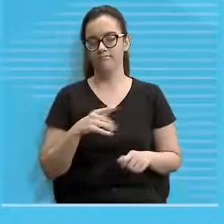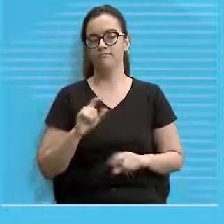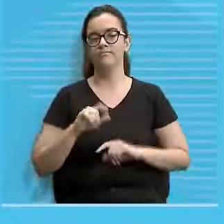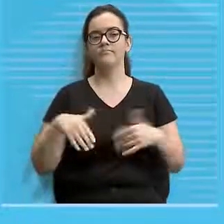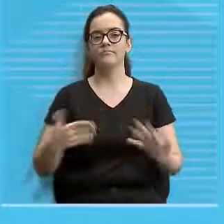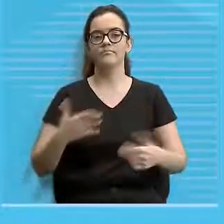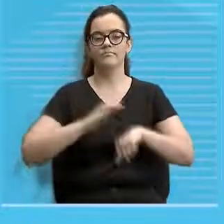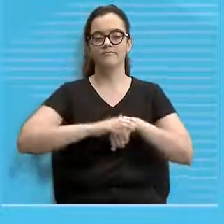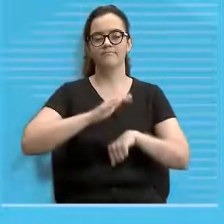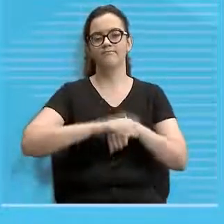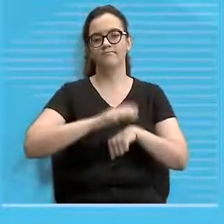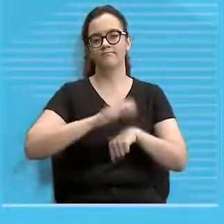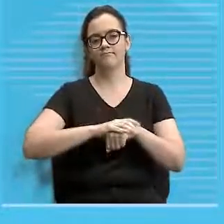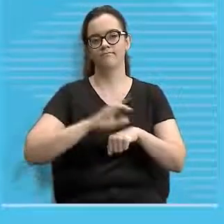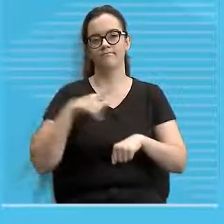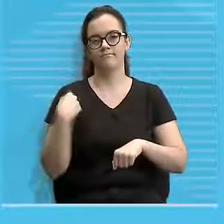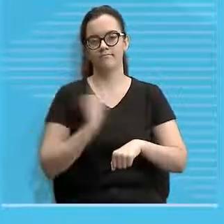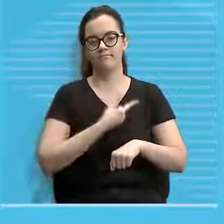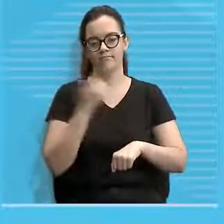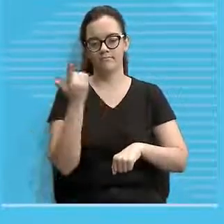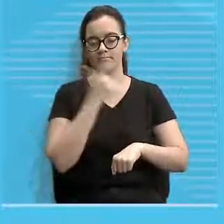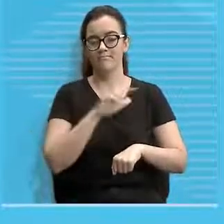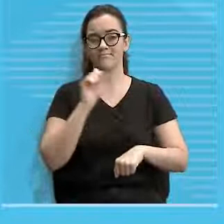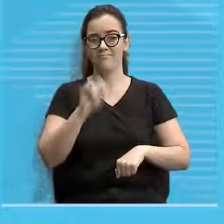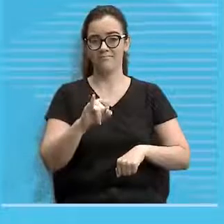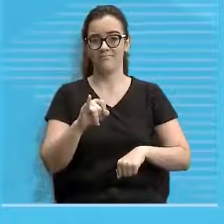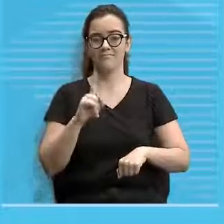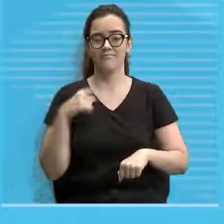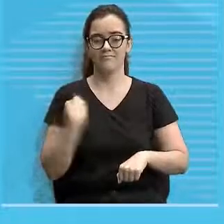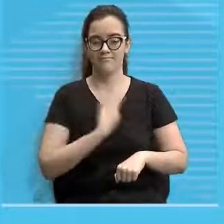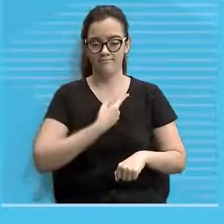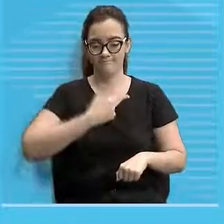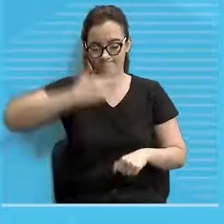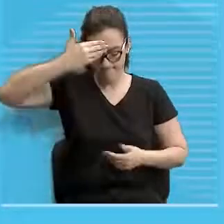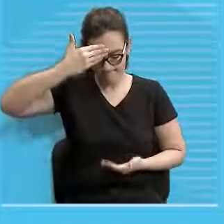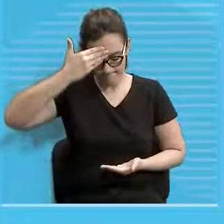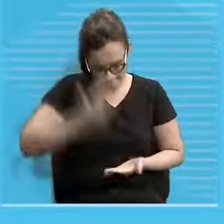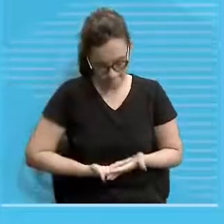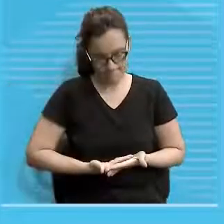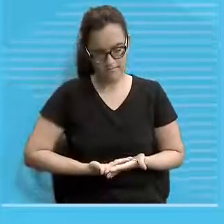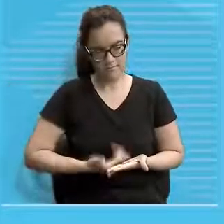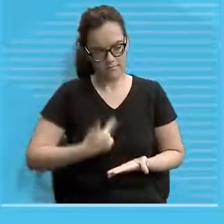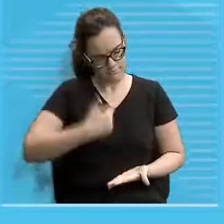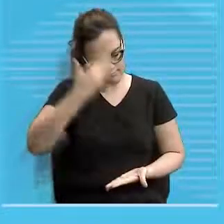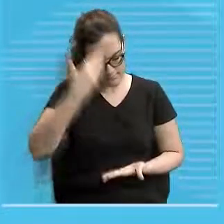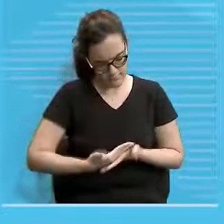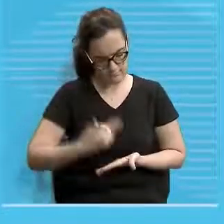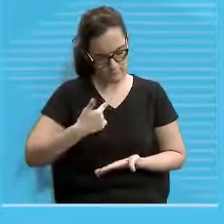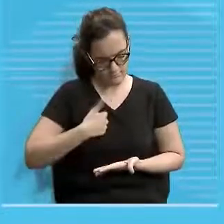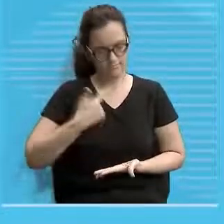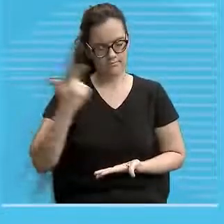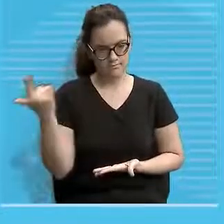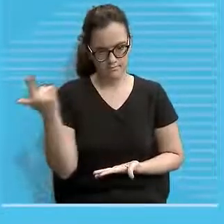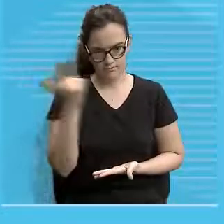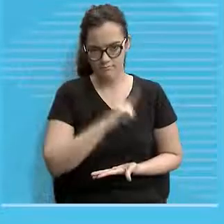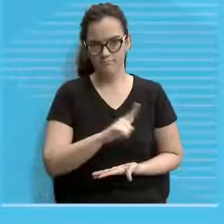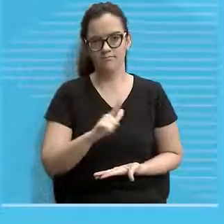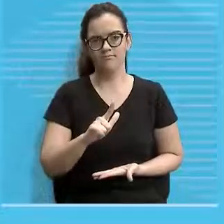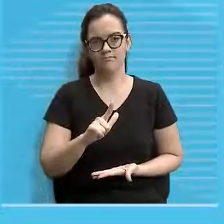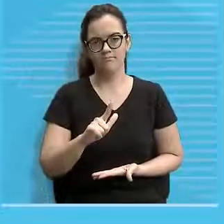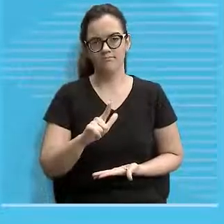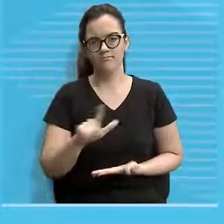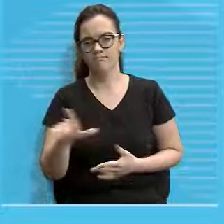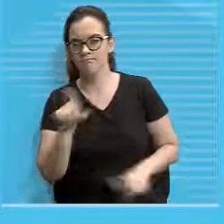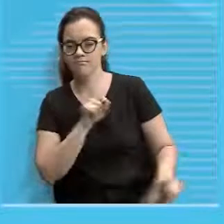autonomia, né? A confiança que a gente tem em nós mesmos, a nossa capacidade de saber fazer, tomar